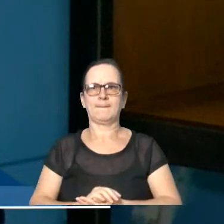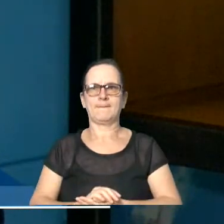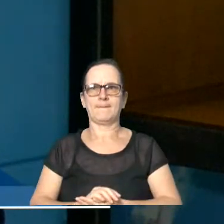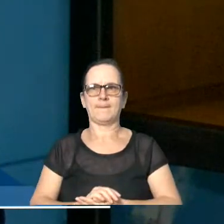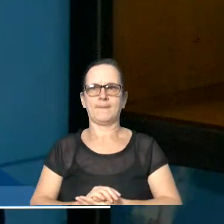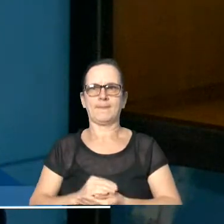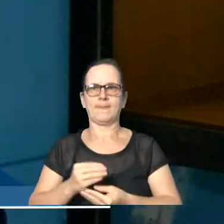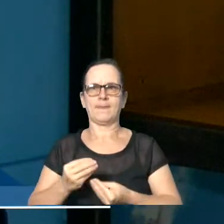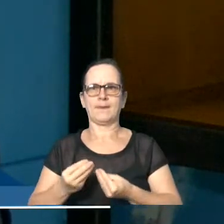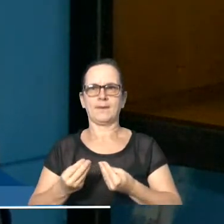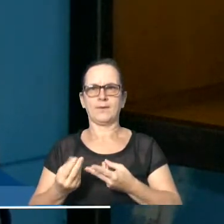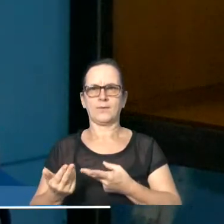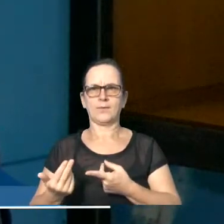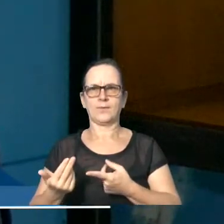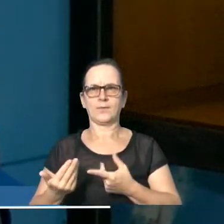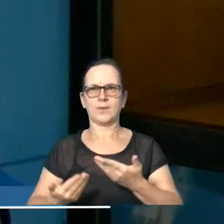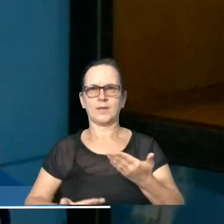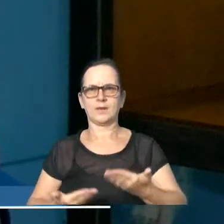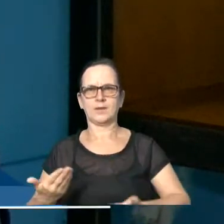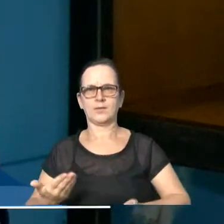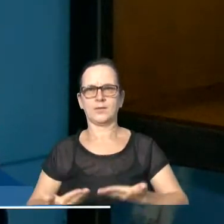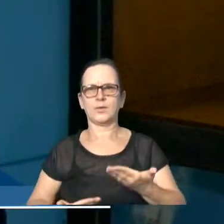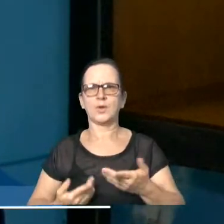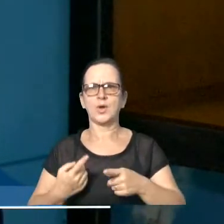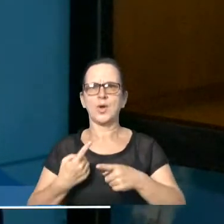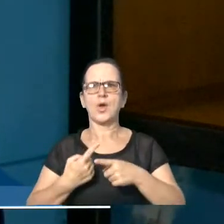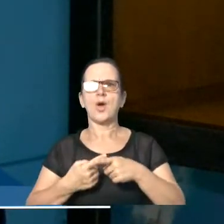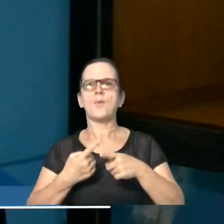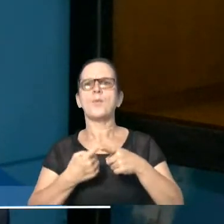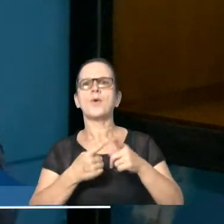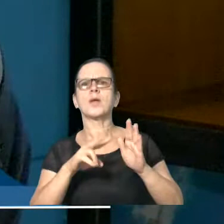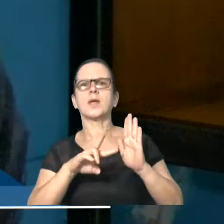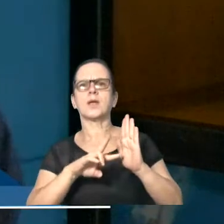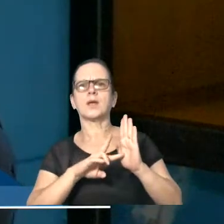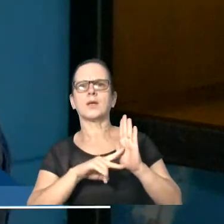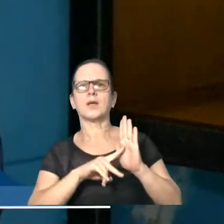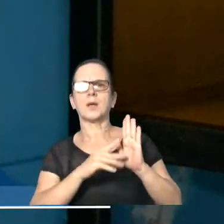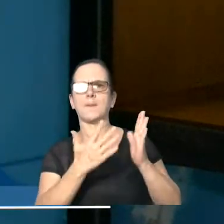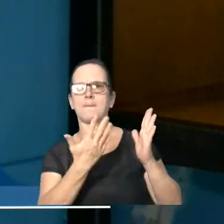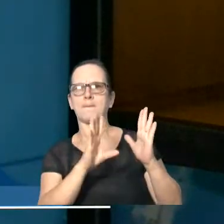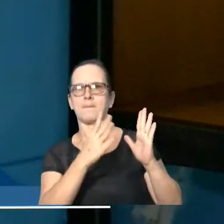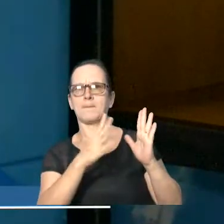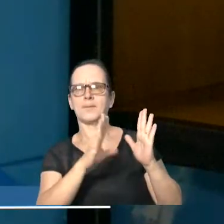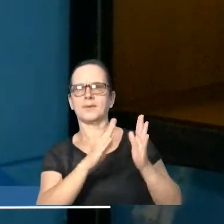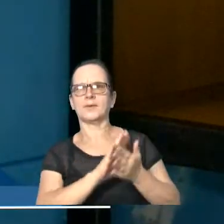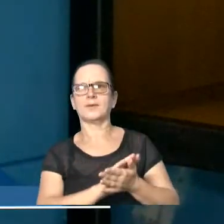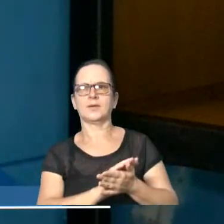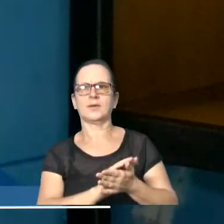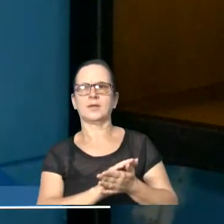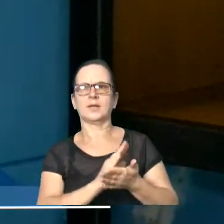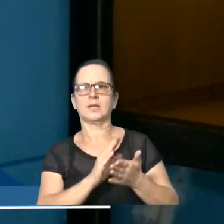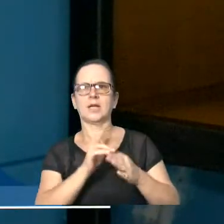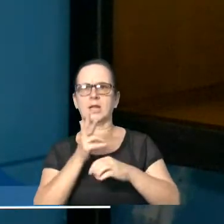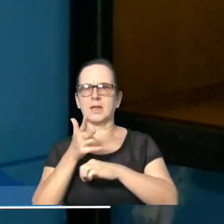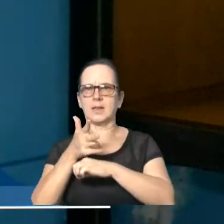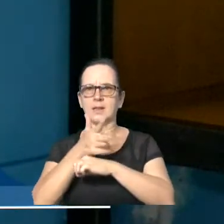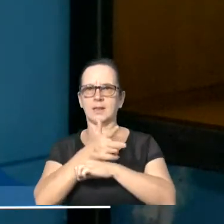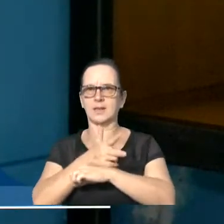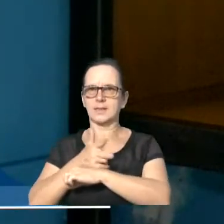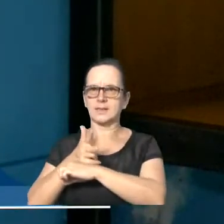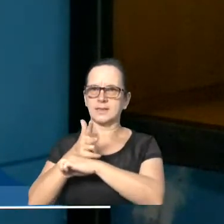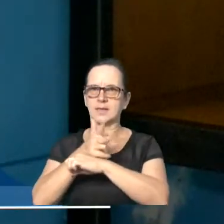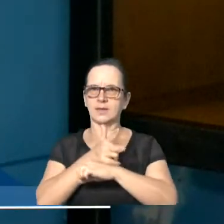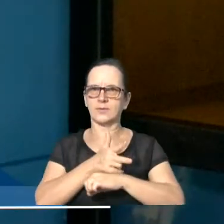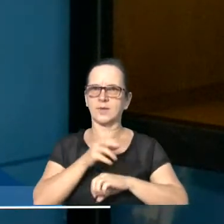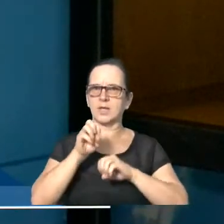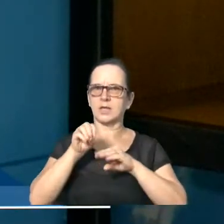com os servidores. Por que eu parabenizo o SINDPMC? Além de ter lançado esse vídeo, A